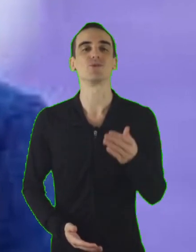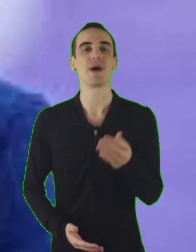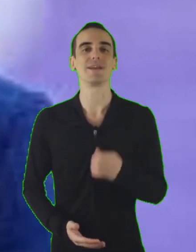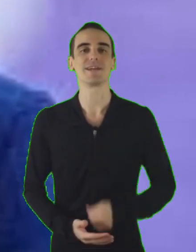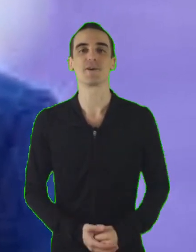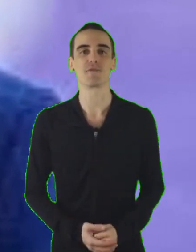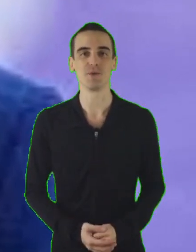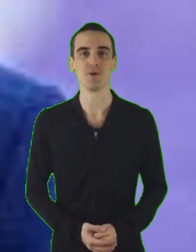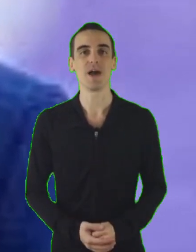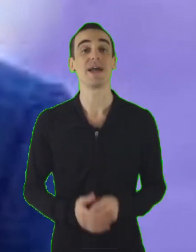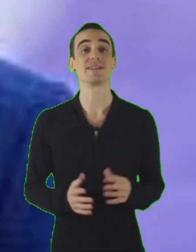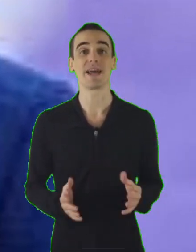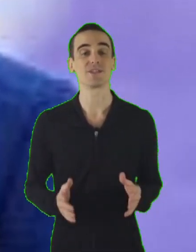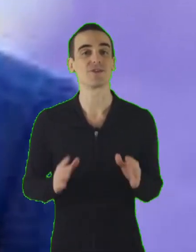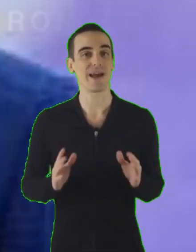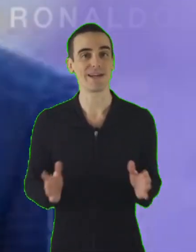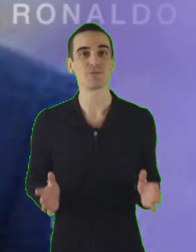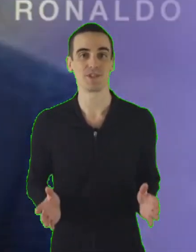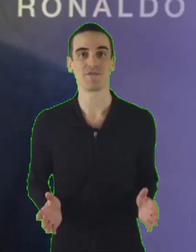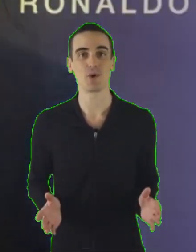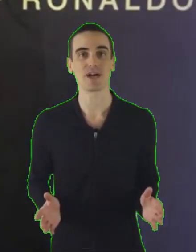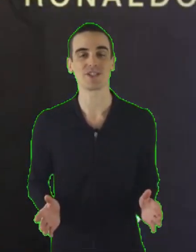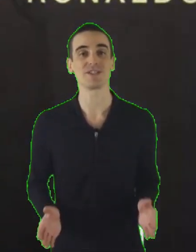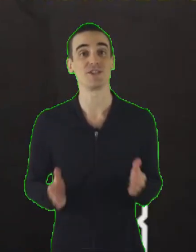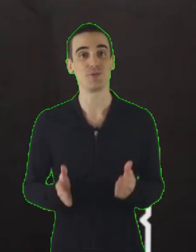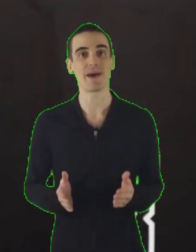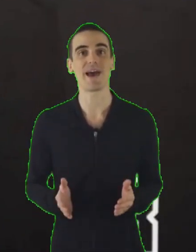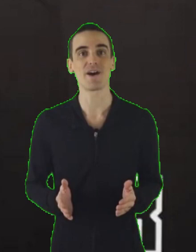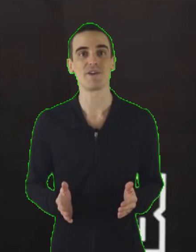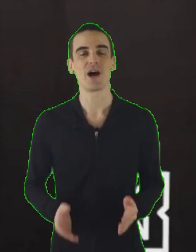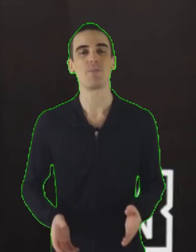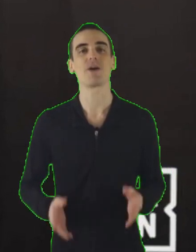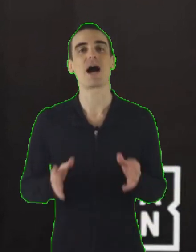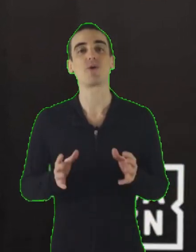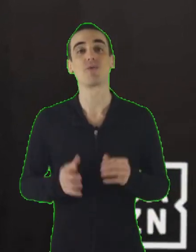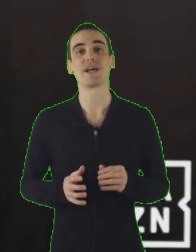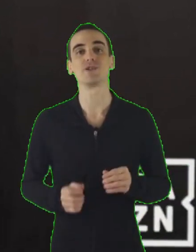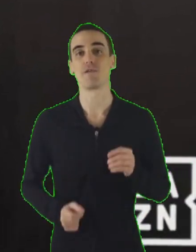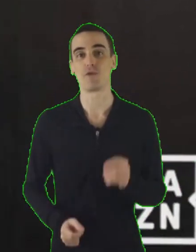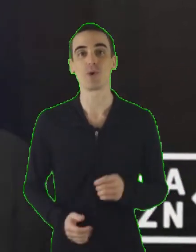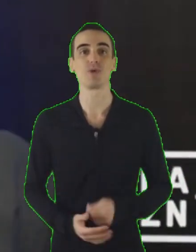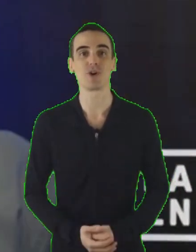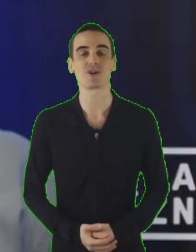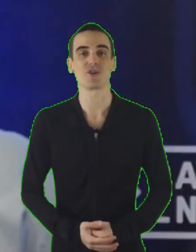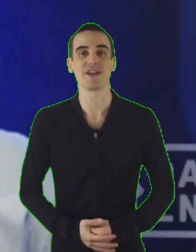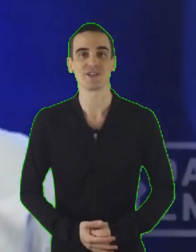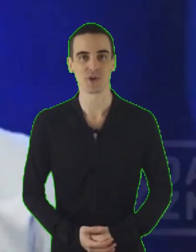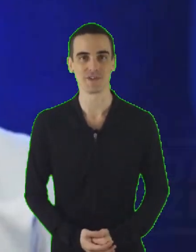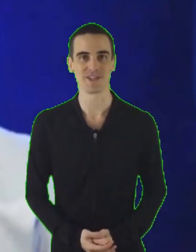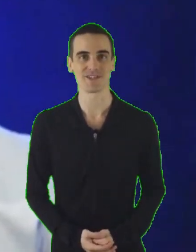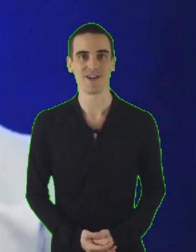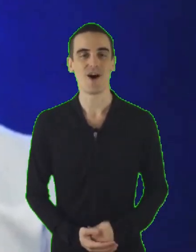feminina. Ou seja, visa aportar recursos nas categorias de base. O registro da oferta foi realizado no último dia